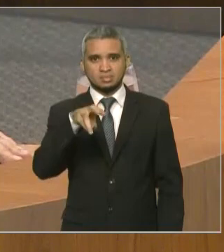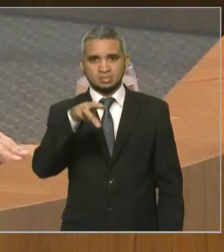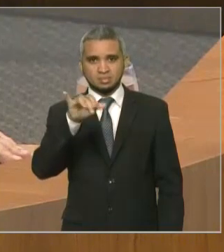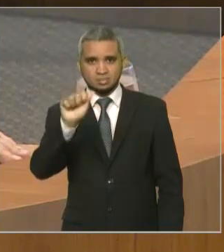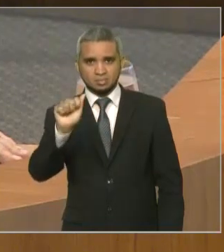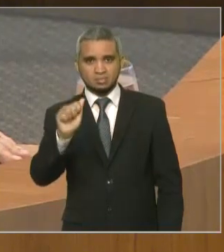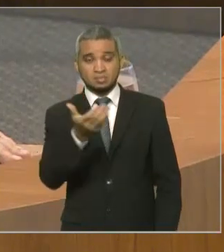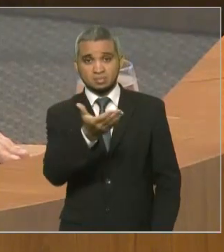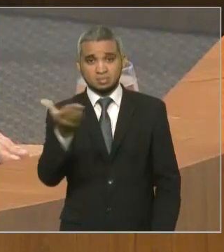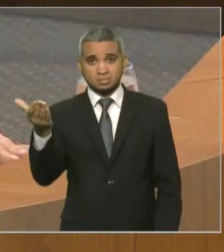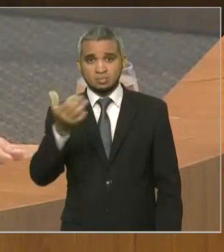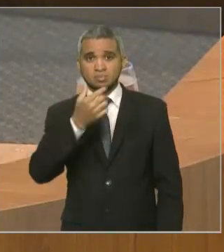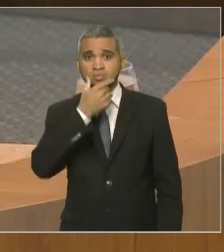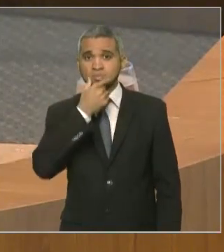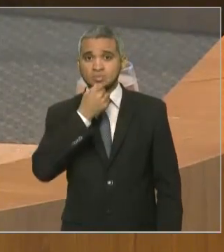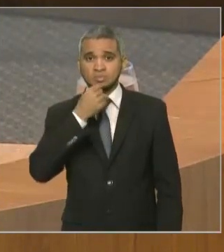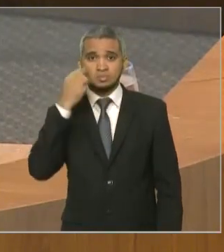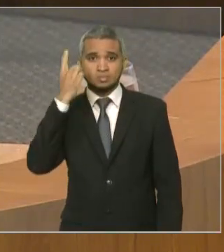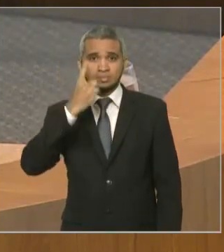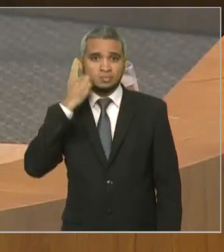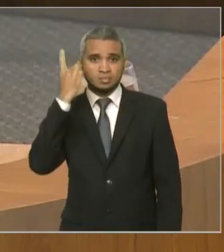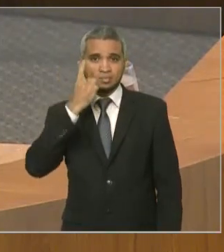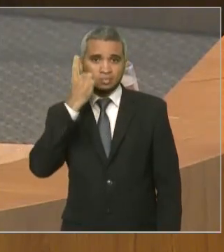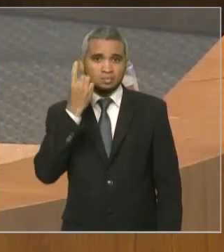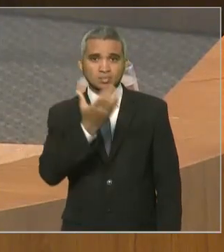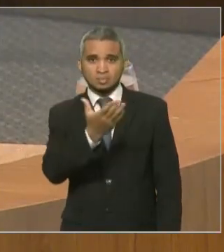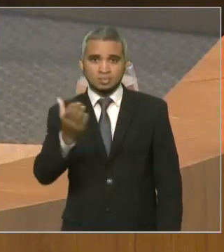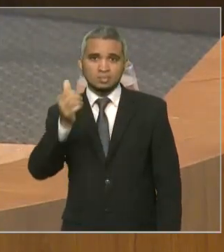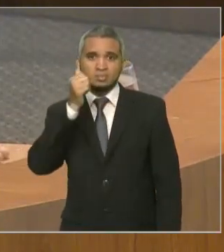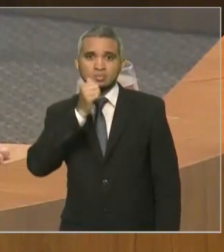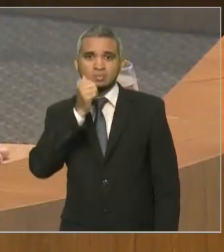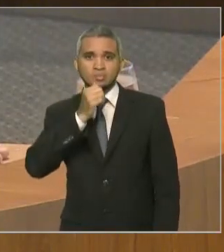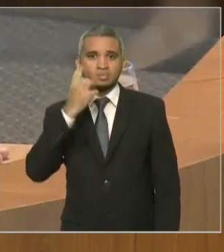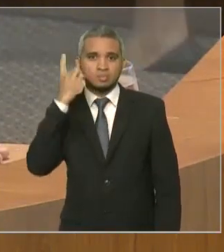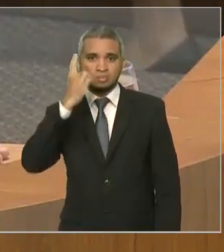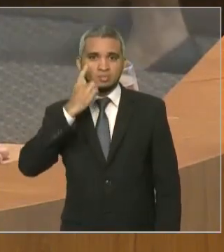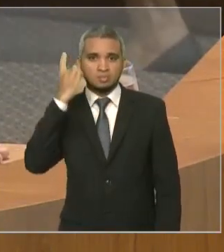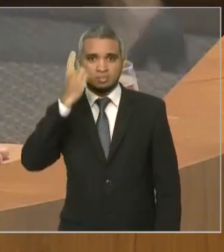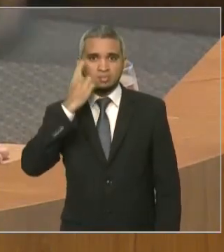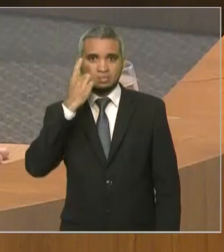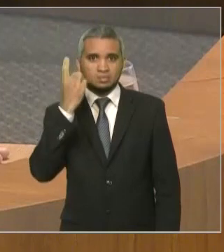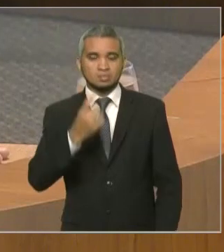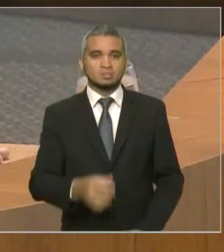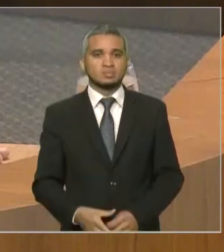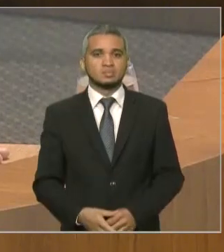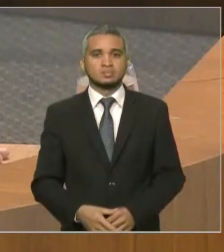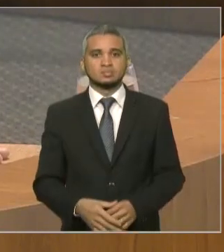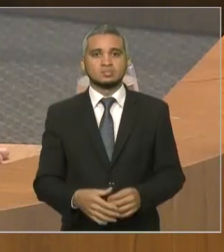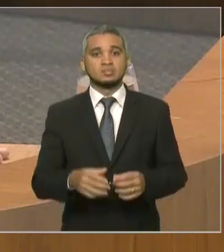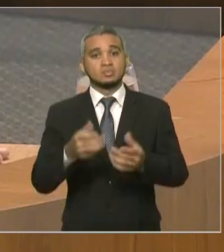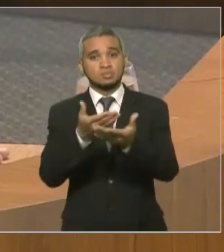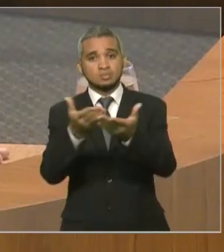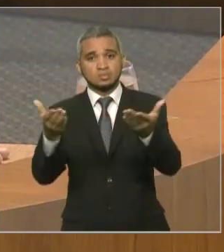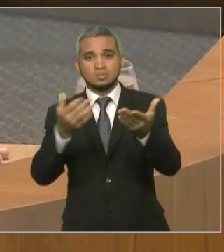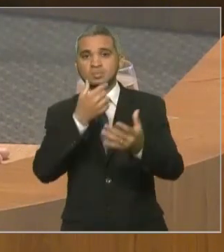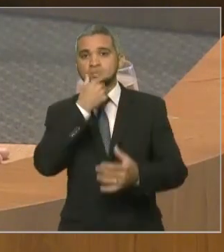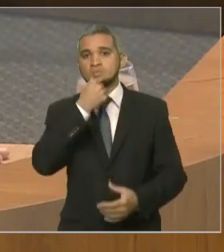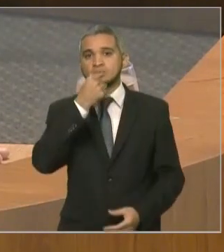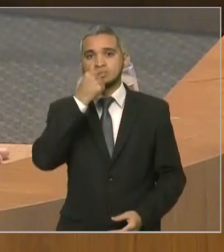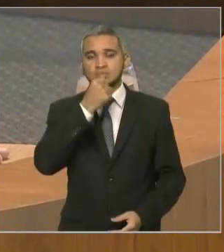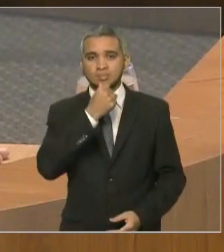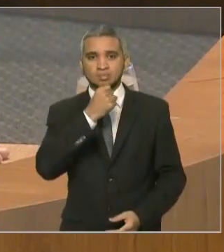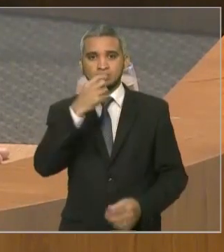deputados, nobres senhoras deputadas, minhas senhoras e meus senhores,